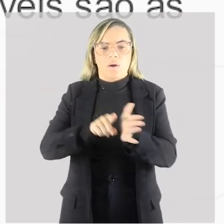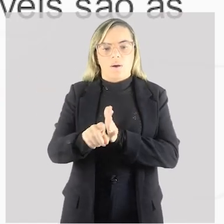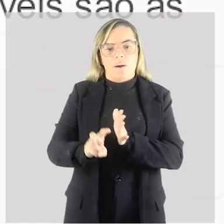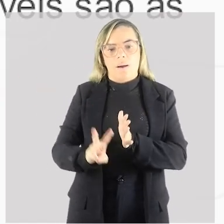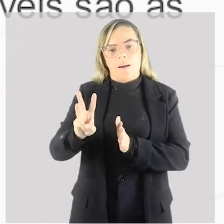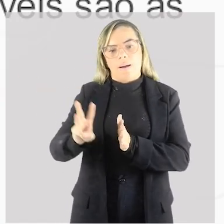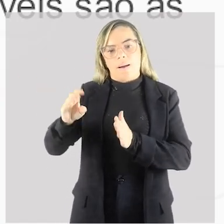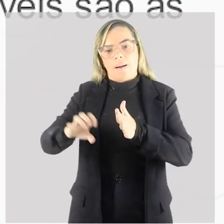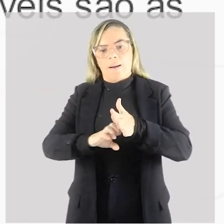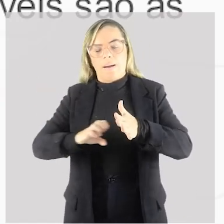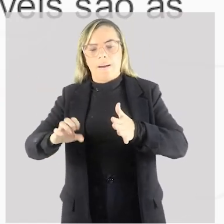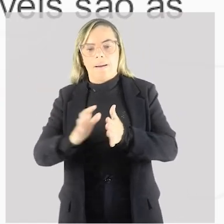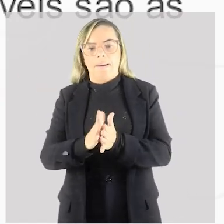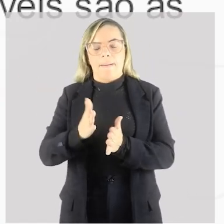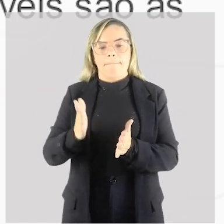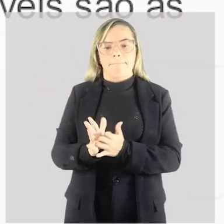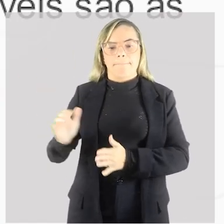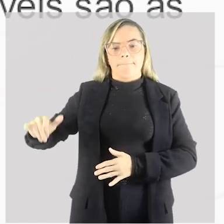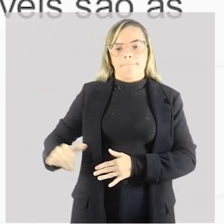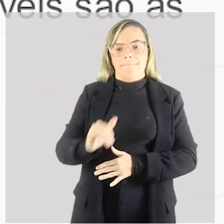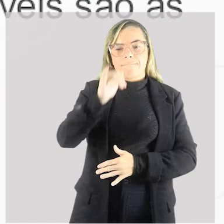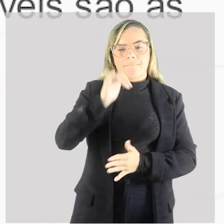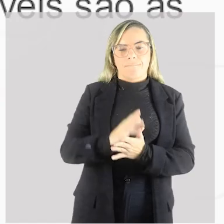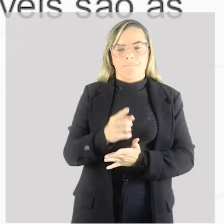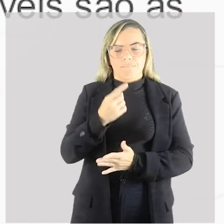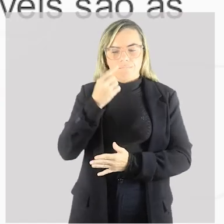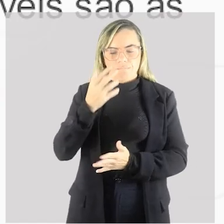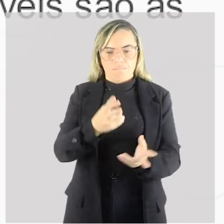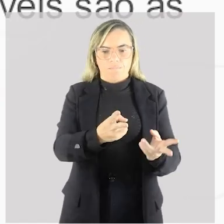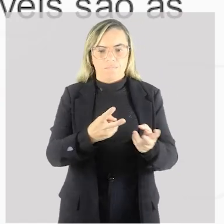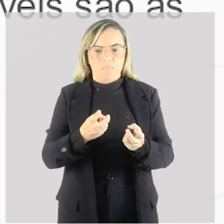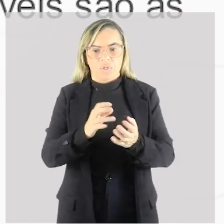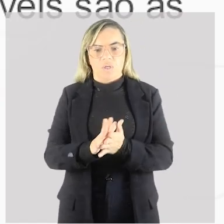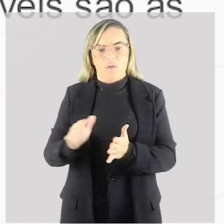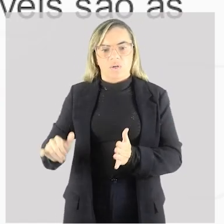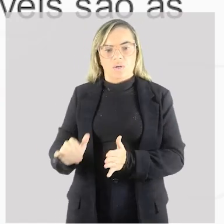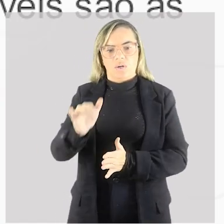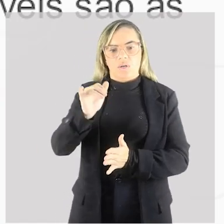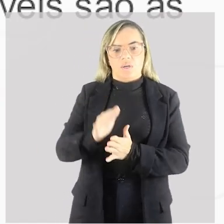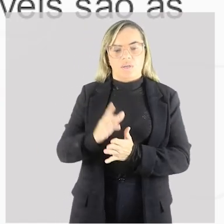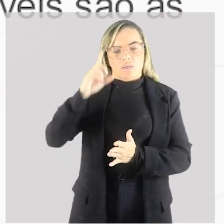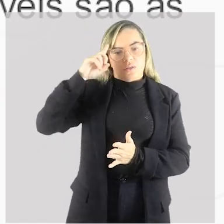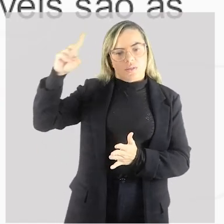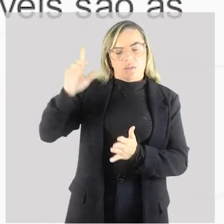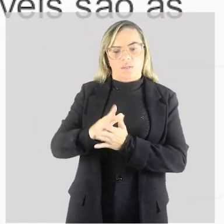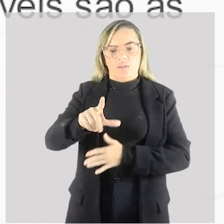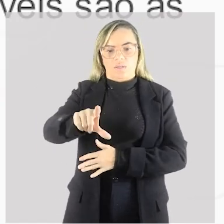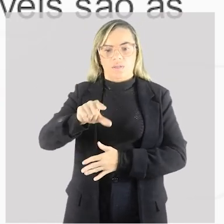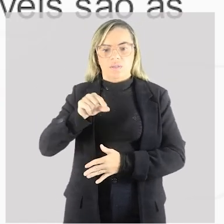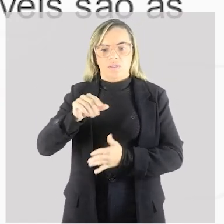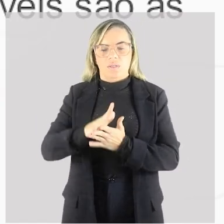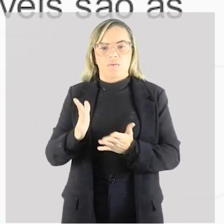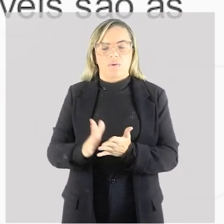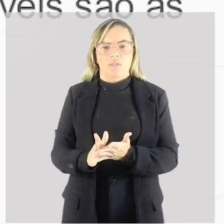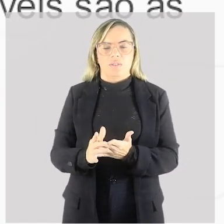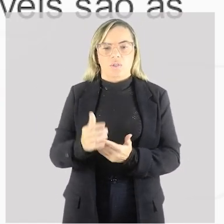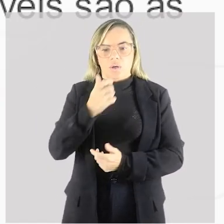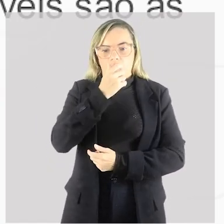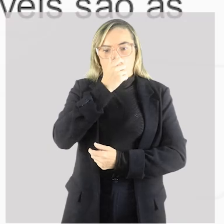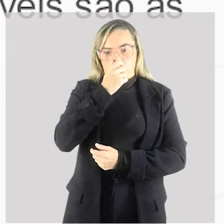de uma empresa aérea e constatou que o voo para a data escolhida estava quase lotado. Na